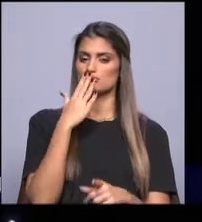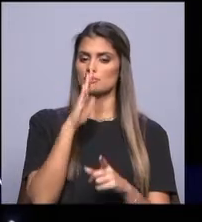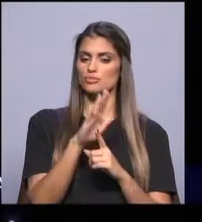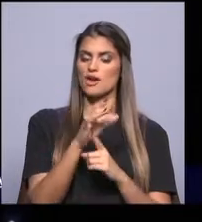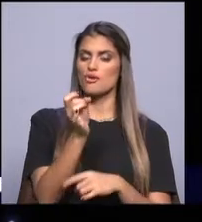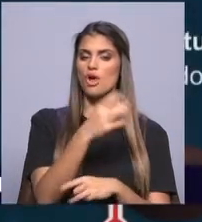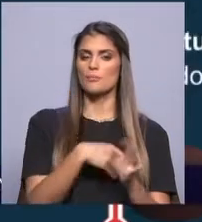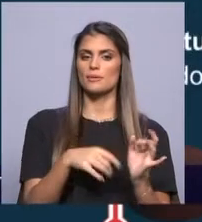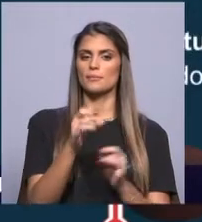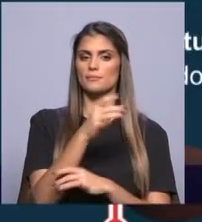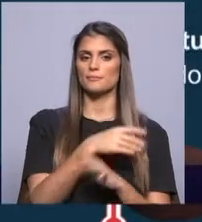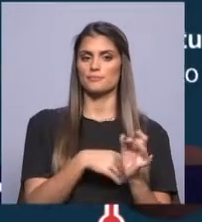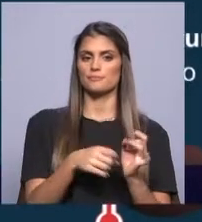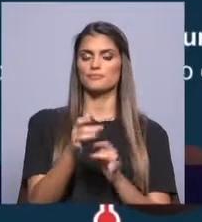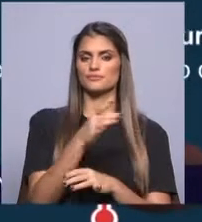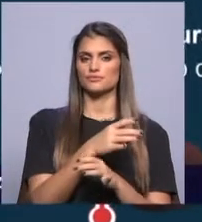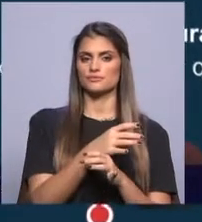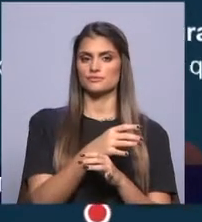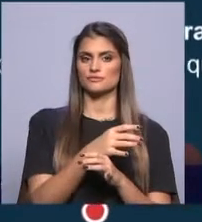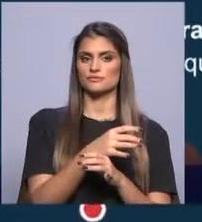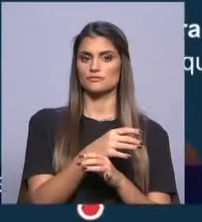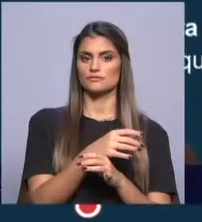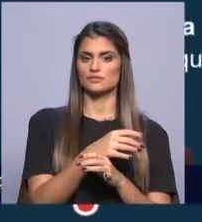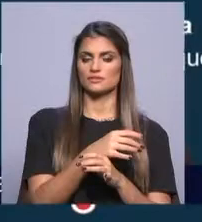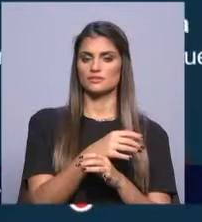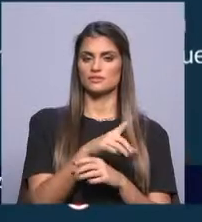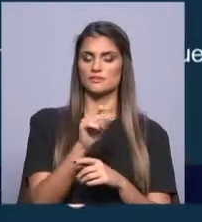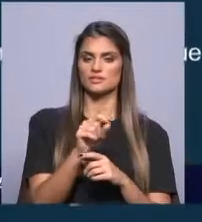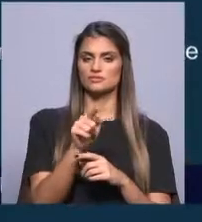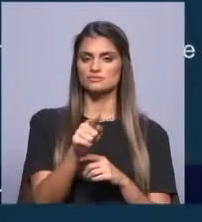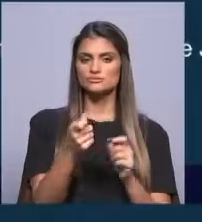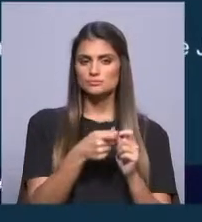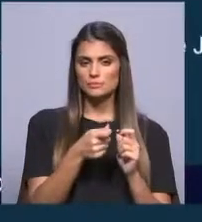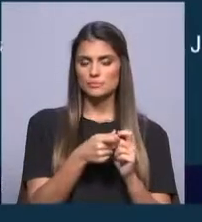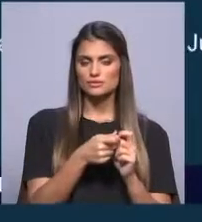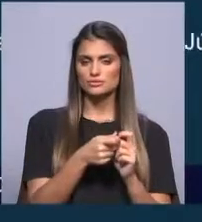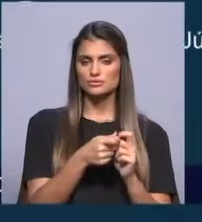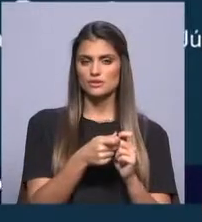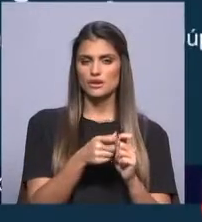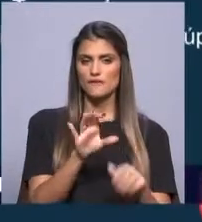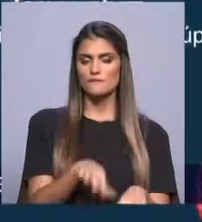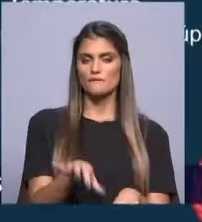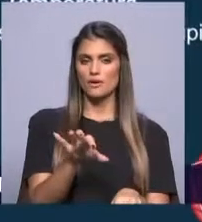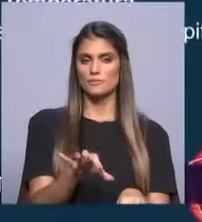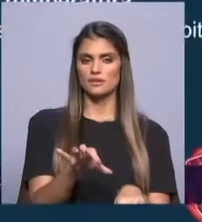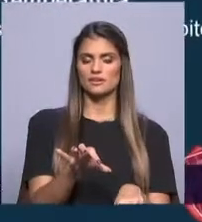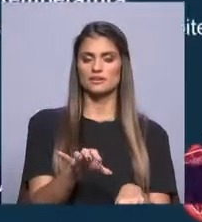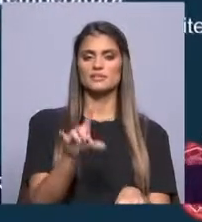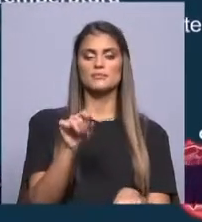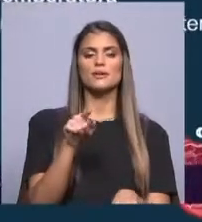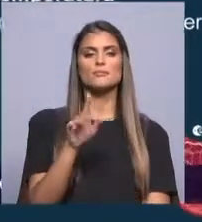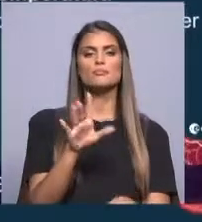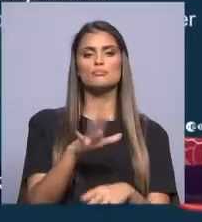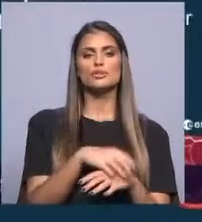Europa, que por orbitarem tão próximo, tem a sua crosta deformada, tem a sua forma deformada, precisamente por